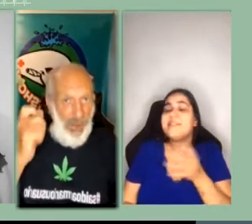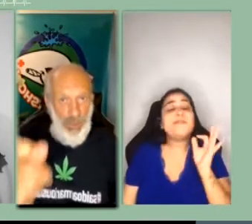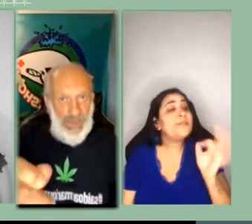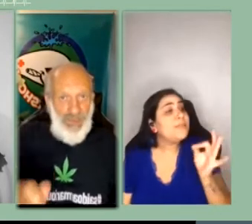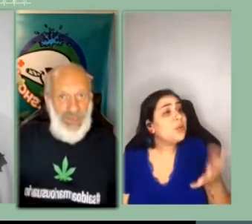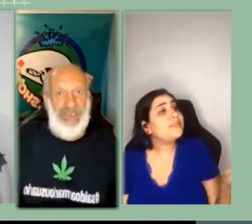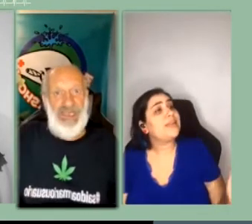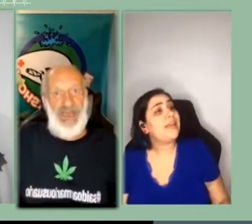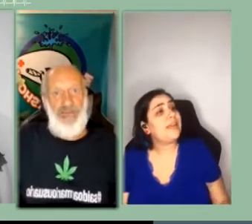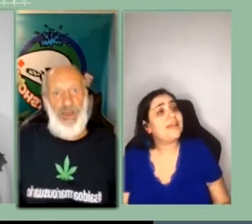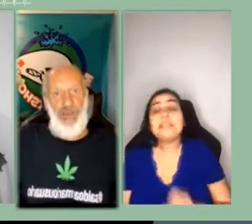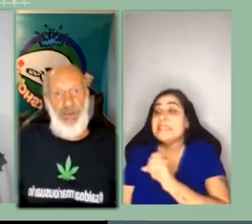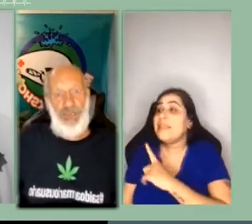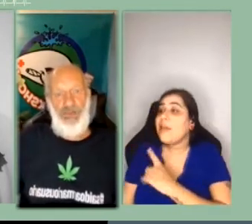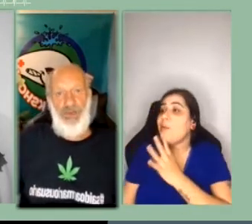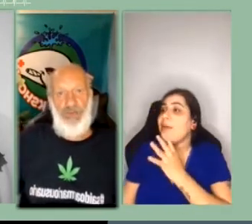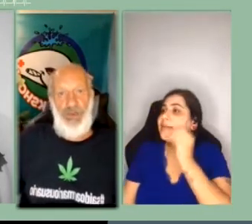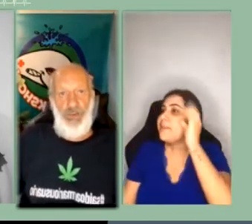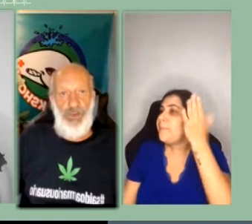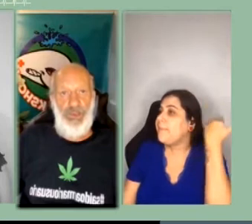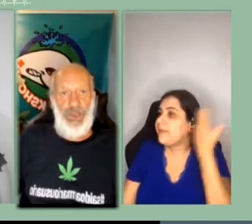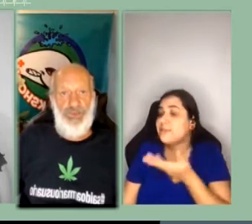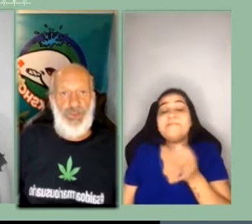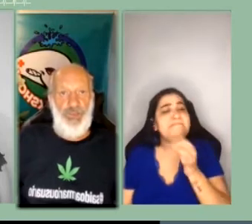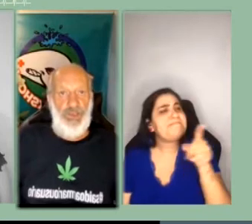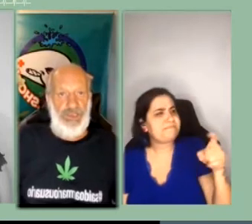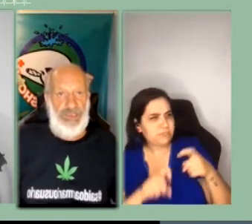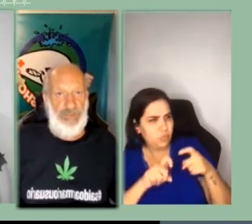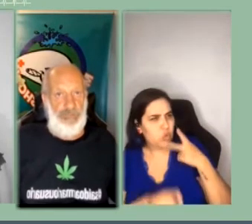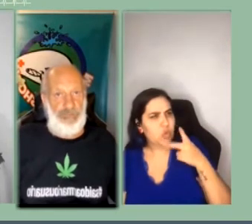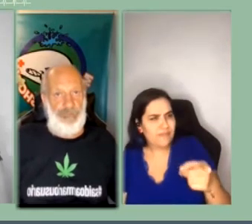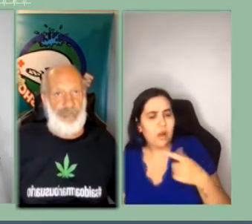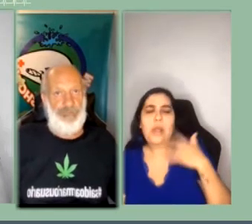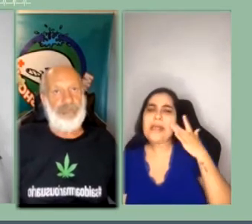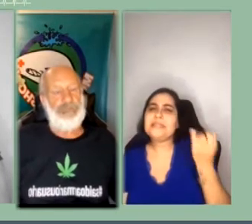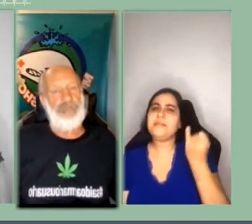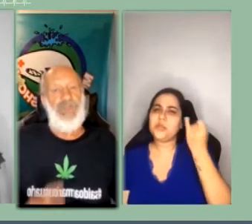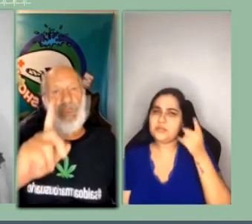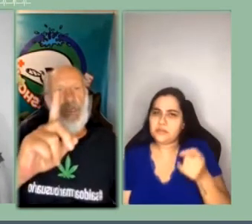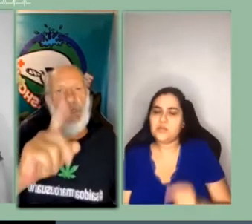esse algumas coisas que ela falou, que a doutora falou, que eu acho muito importantes.